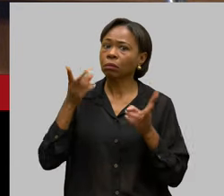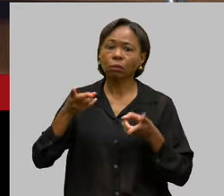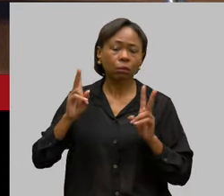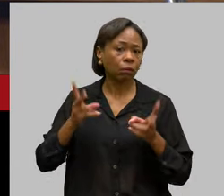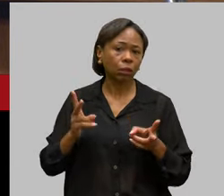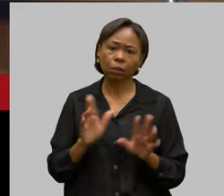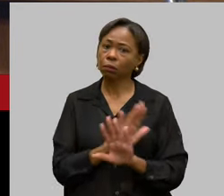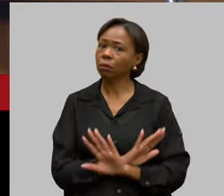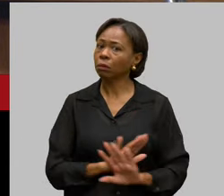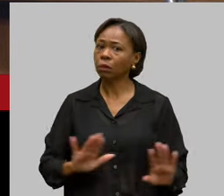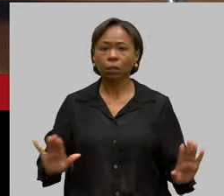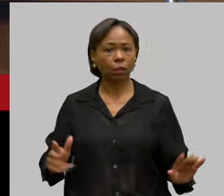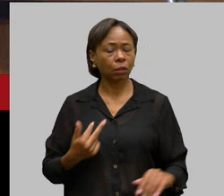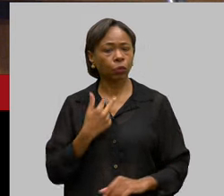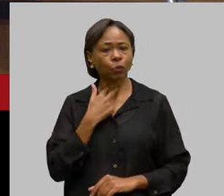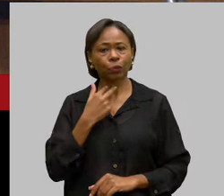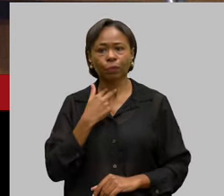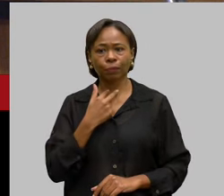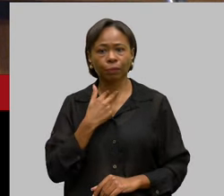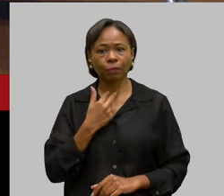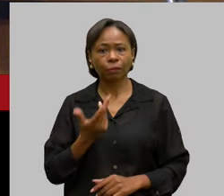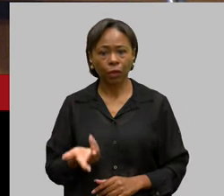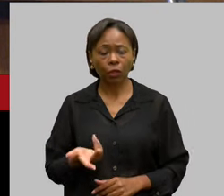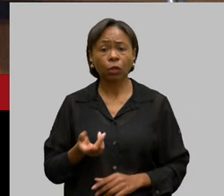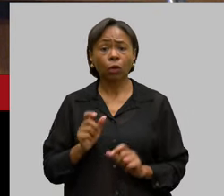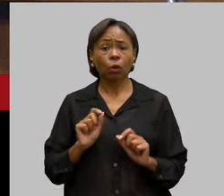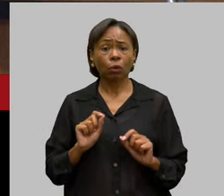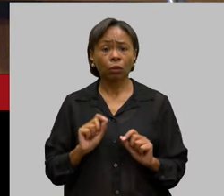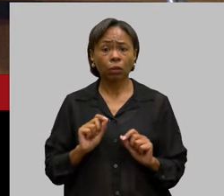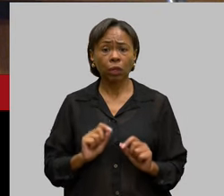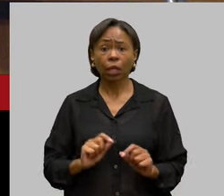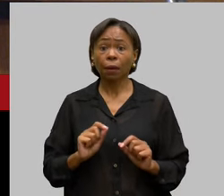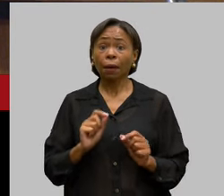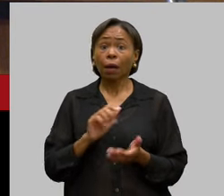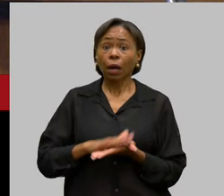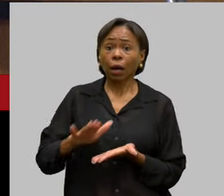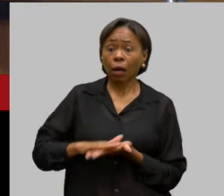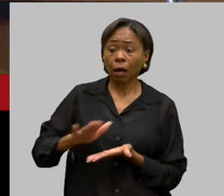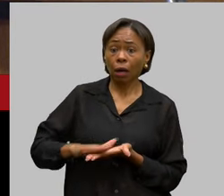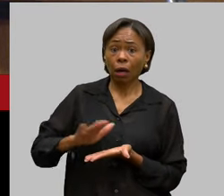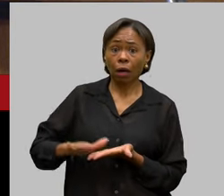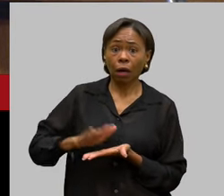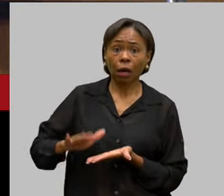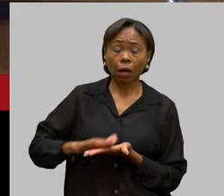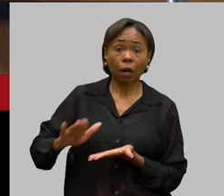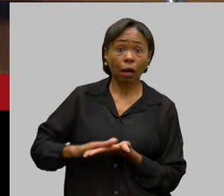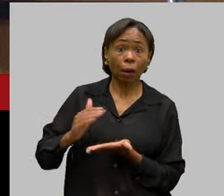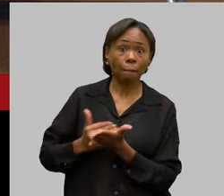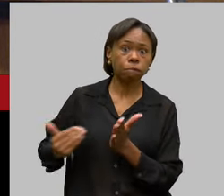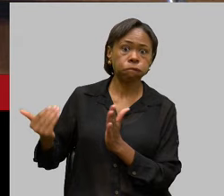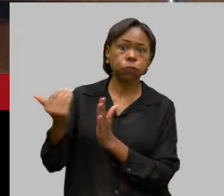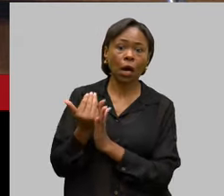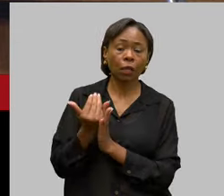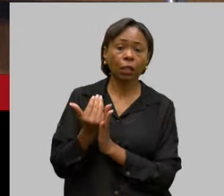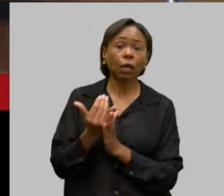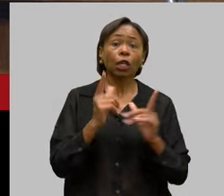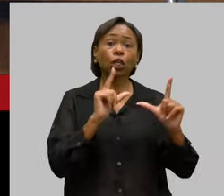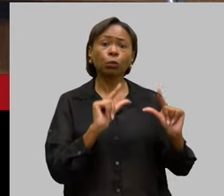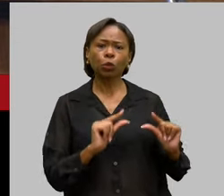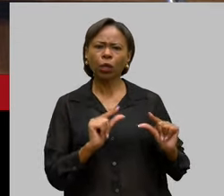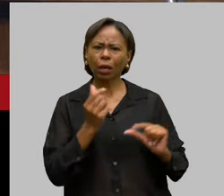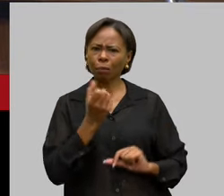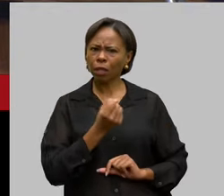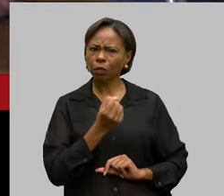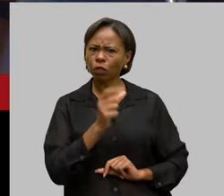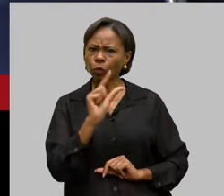espaço né para aumento de custeio redução de valor de benefício nós precisamos de outras fontes tem